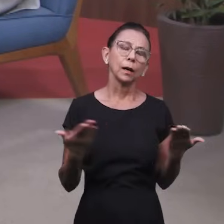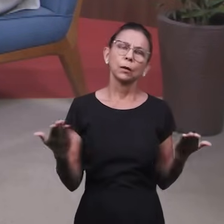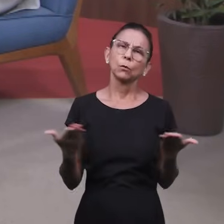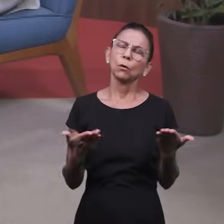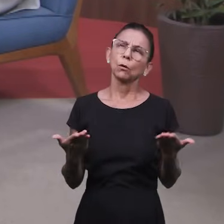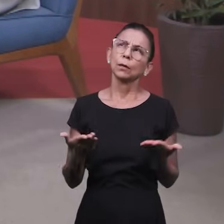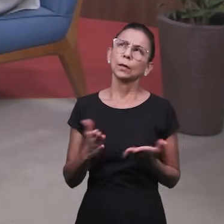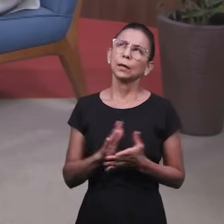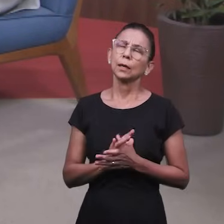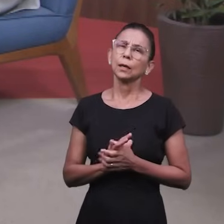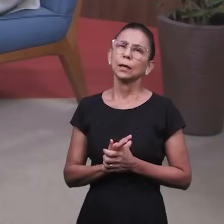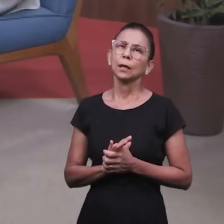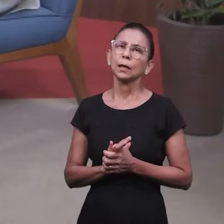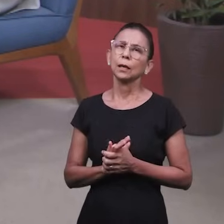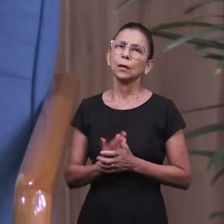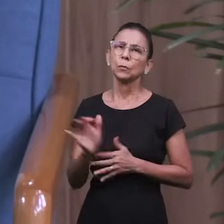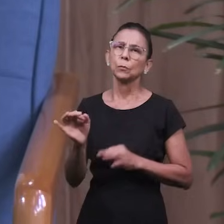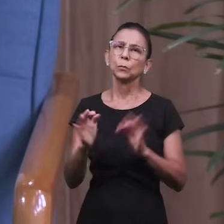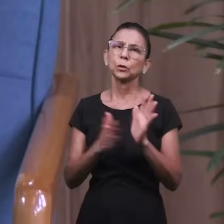eternidade, Daniel,